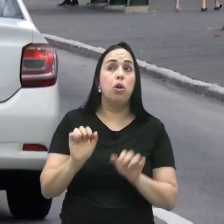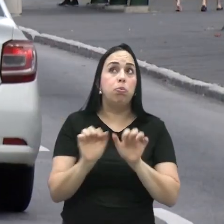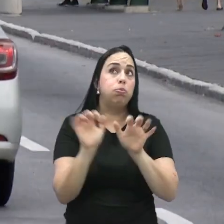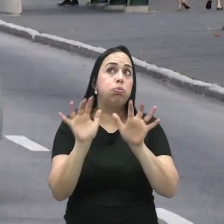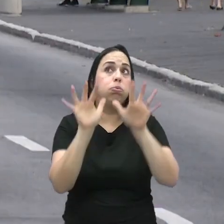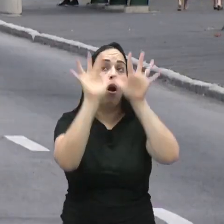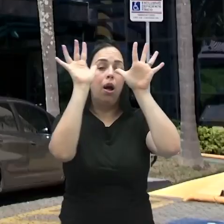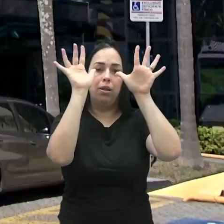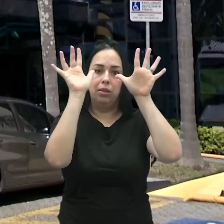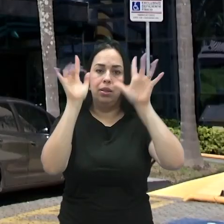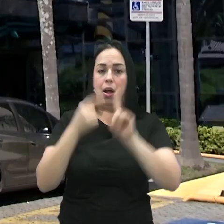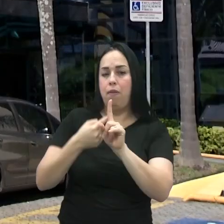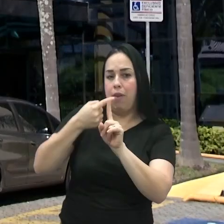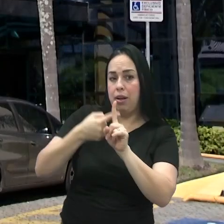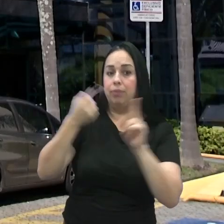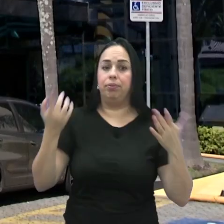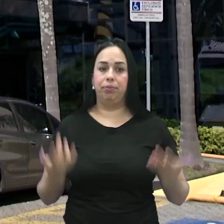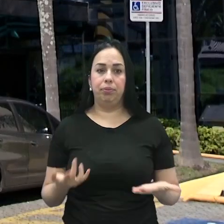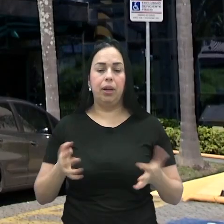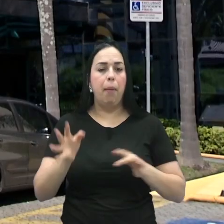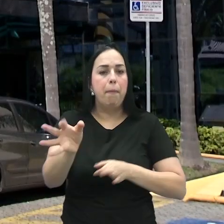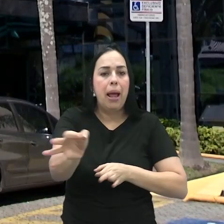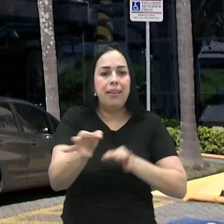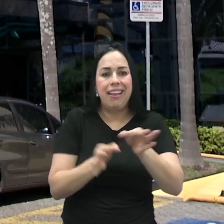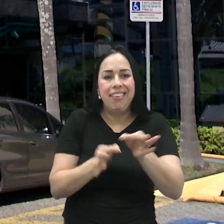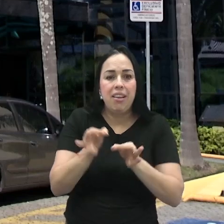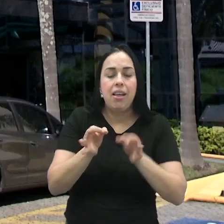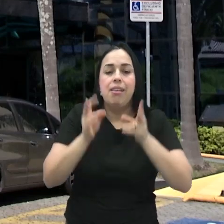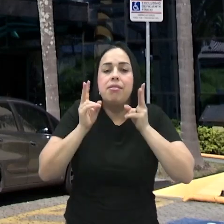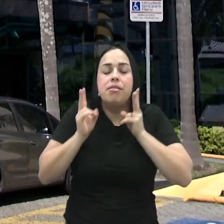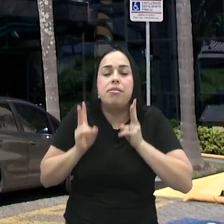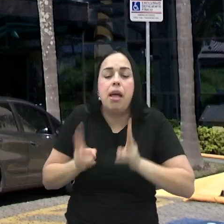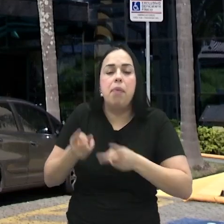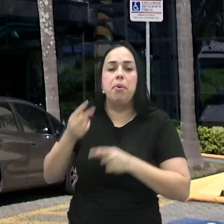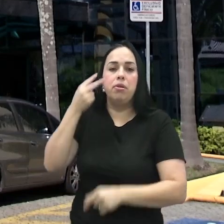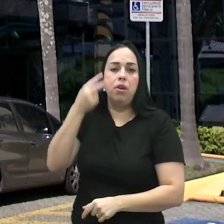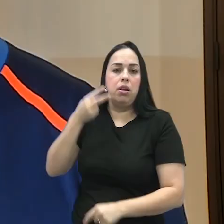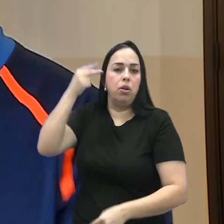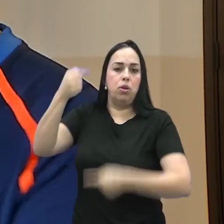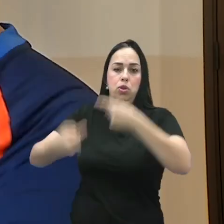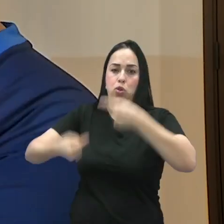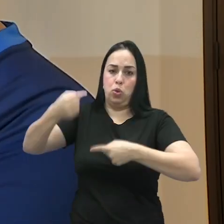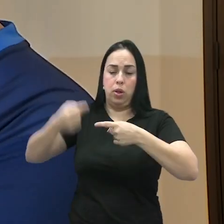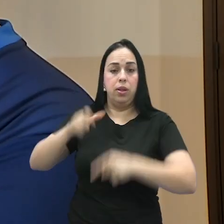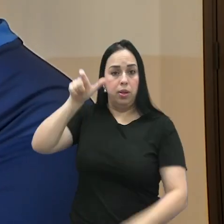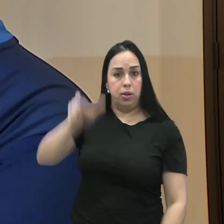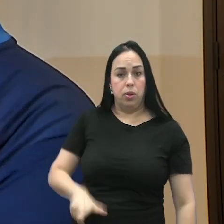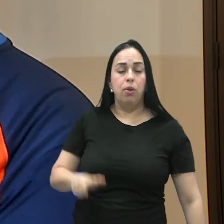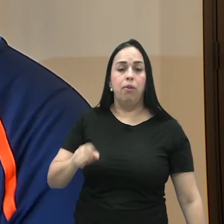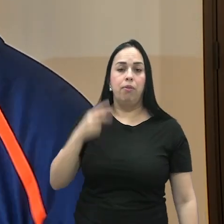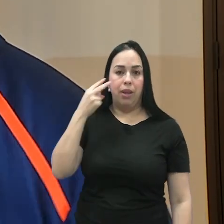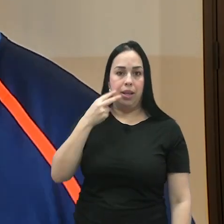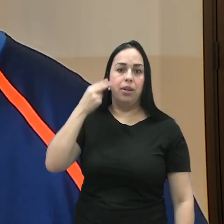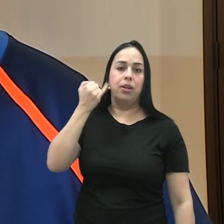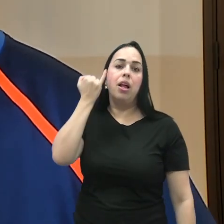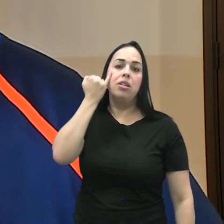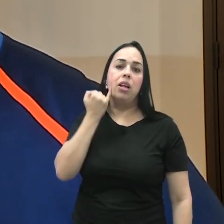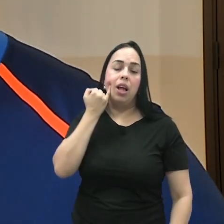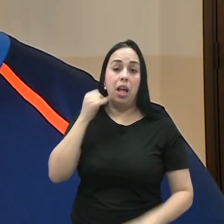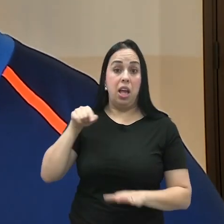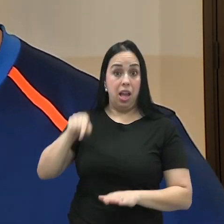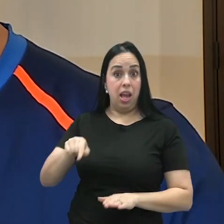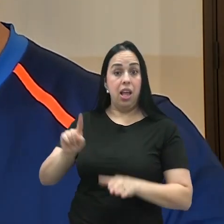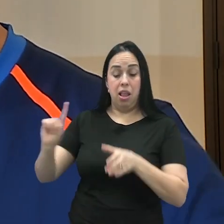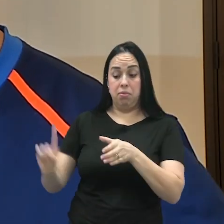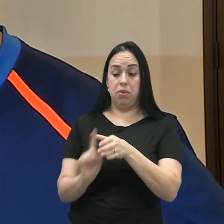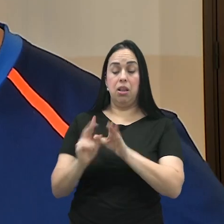dispersão de poluentes. O planejamento urbano sempre é pauta na Câmara Municipal. Segundo o vereador Zé Luiz, relator da Comissão